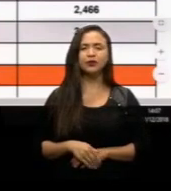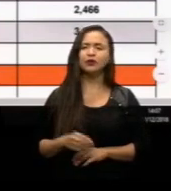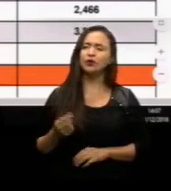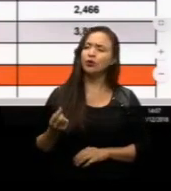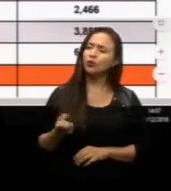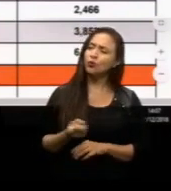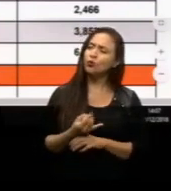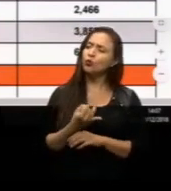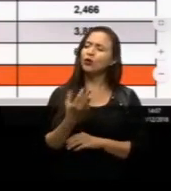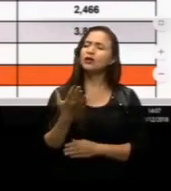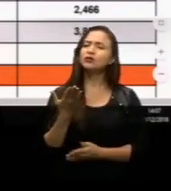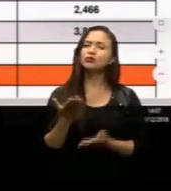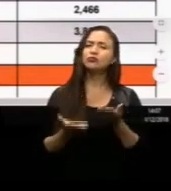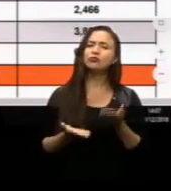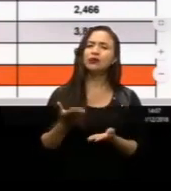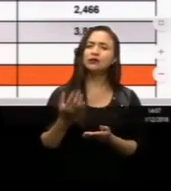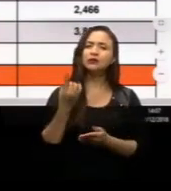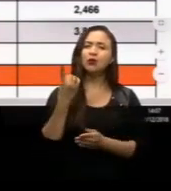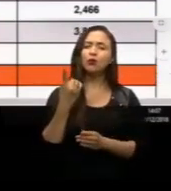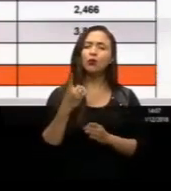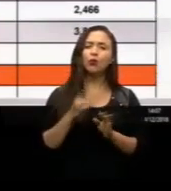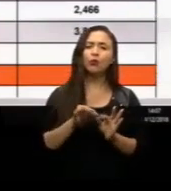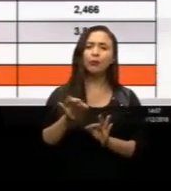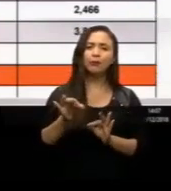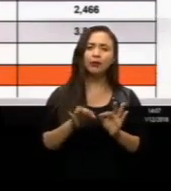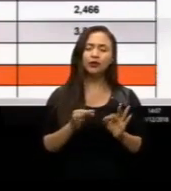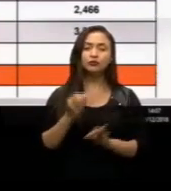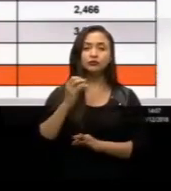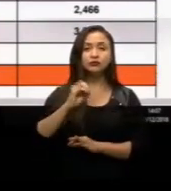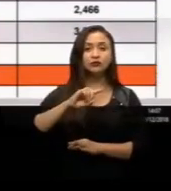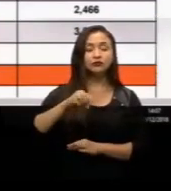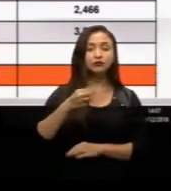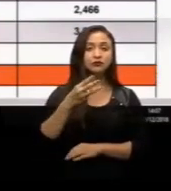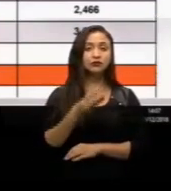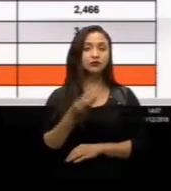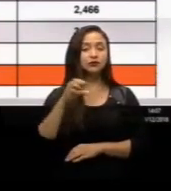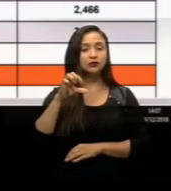que pesa 1 metro, ele pesa